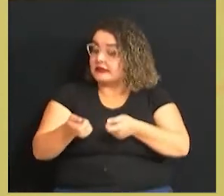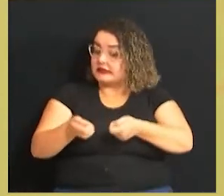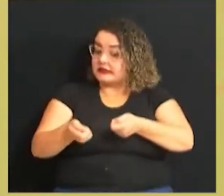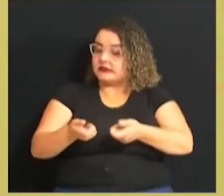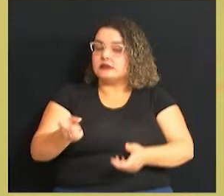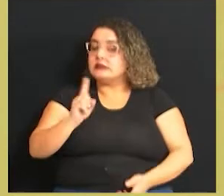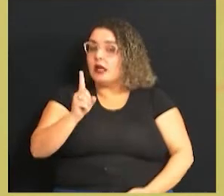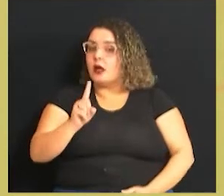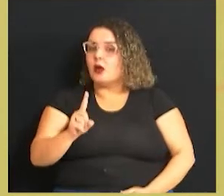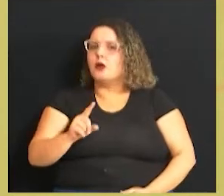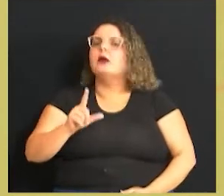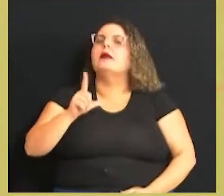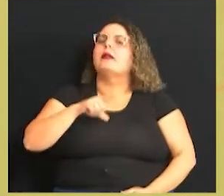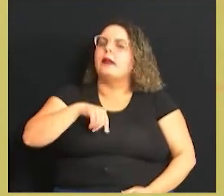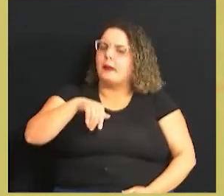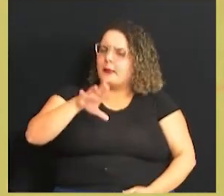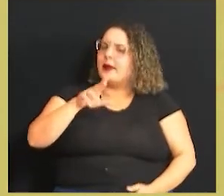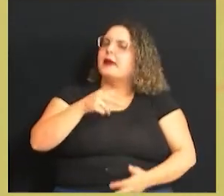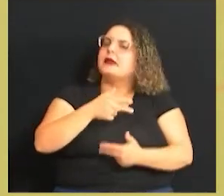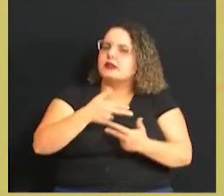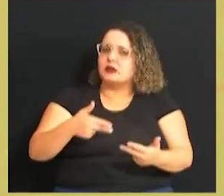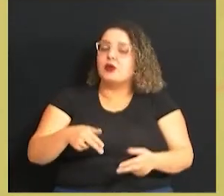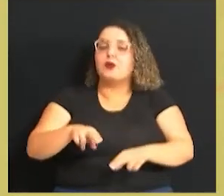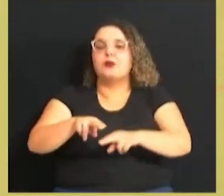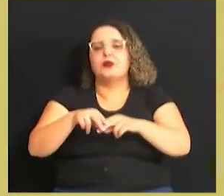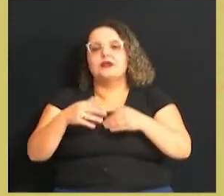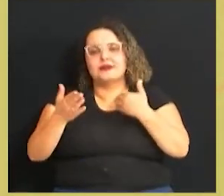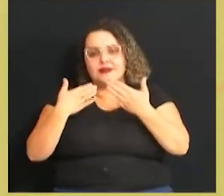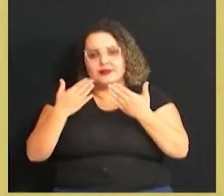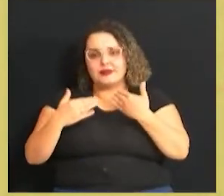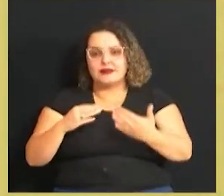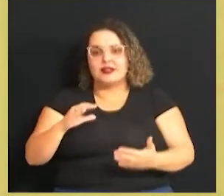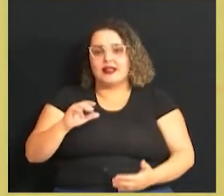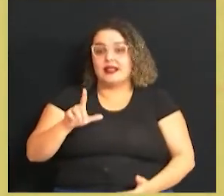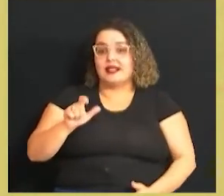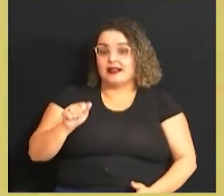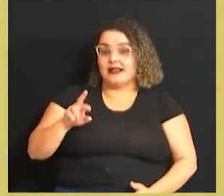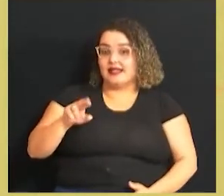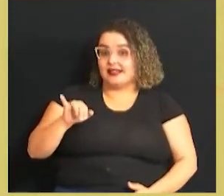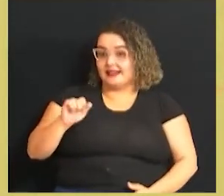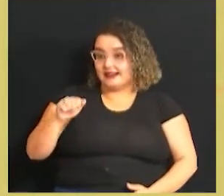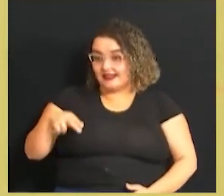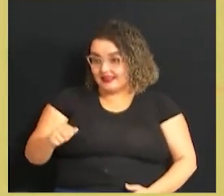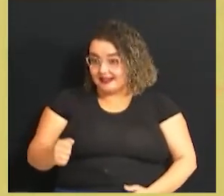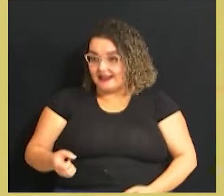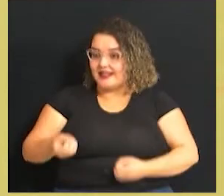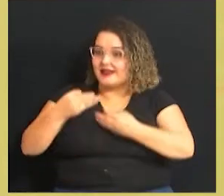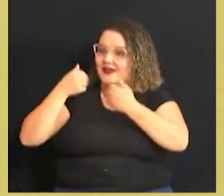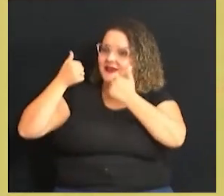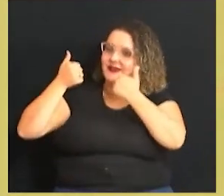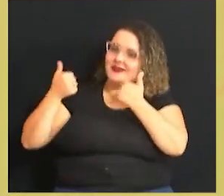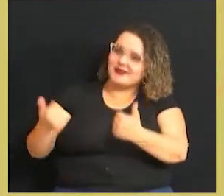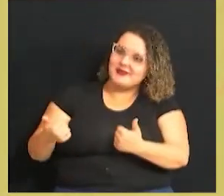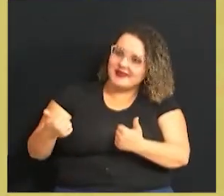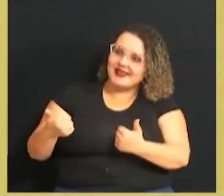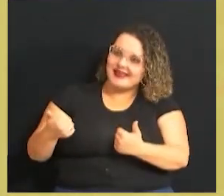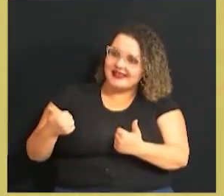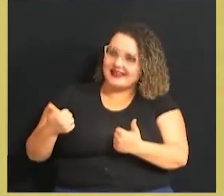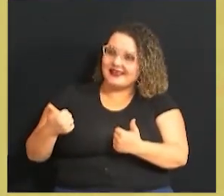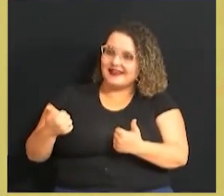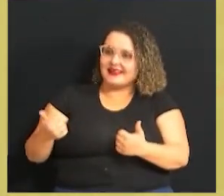a economizar, não. Tem muito mais coisa. É por isso que a gente vai conversar com a Clariana Barcelos. Tudo